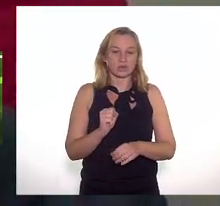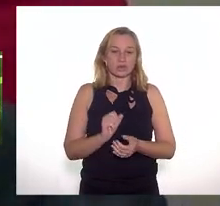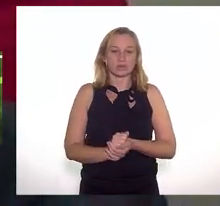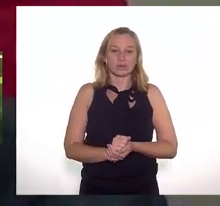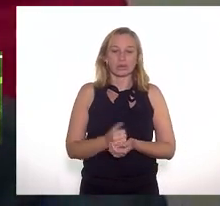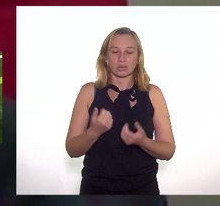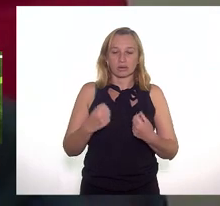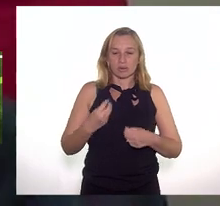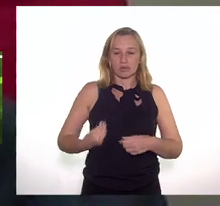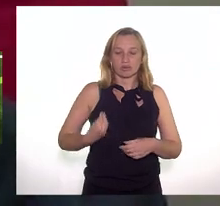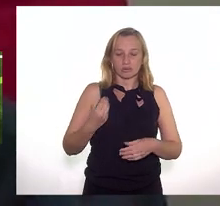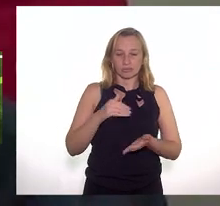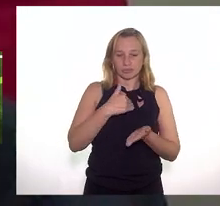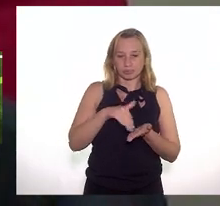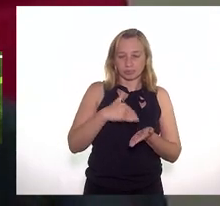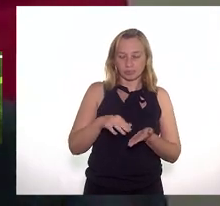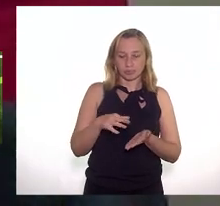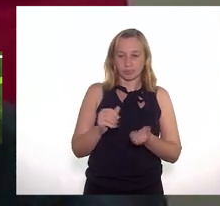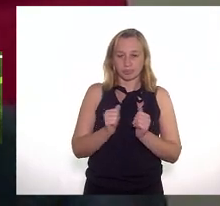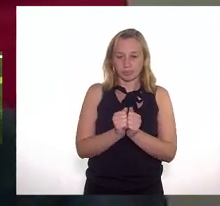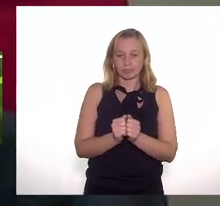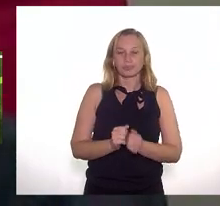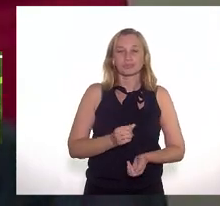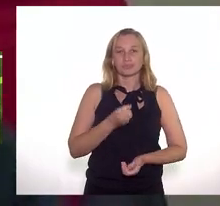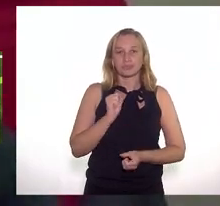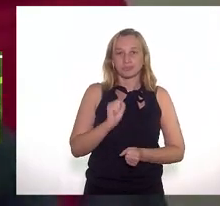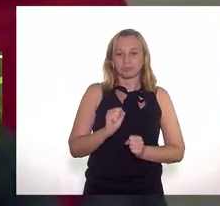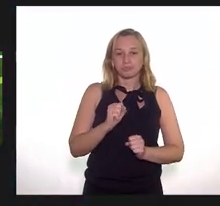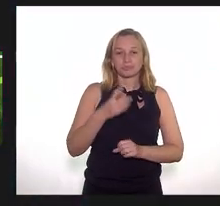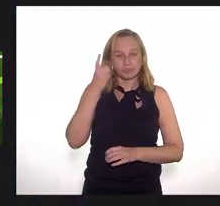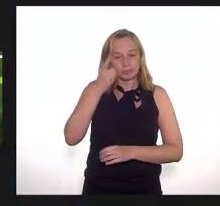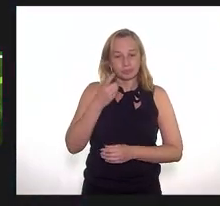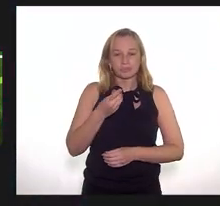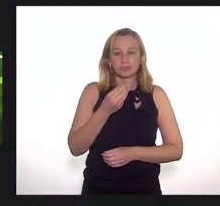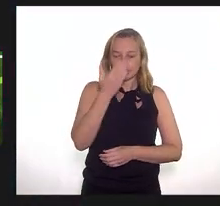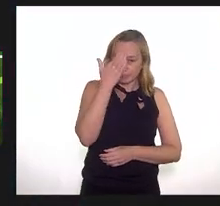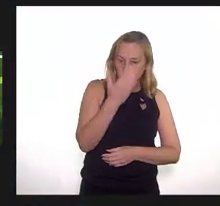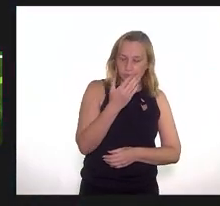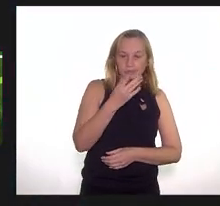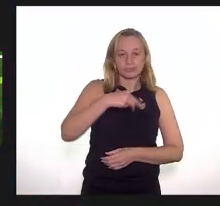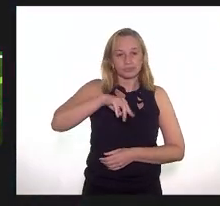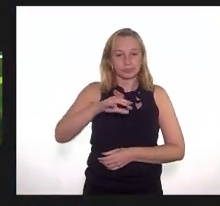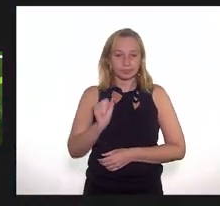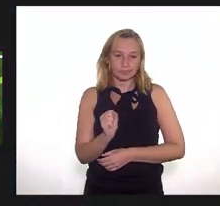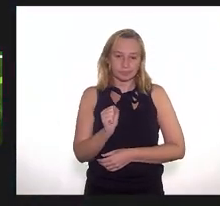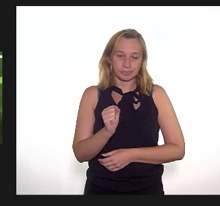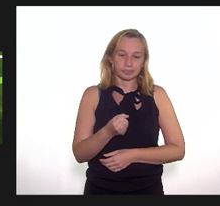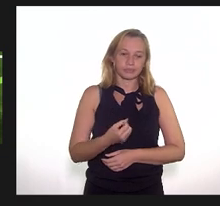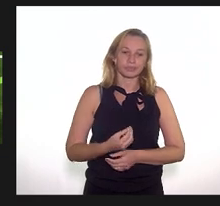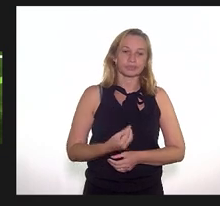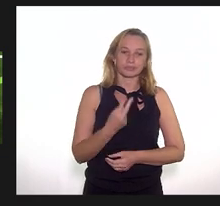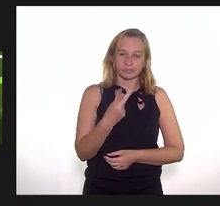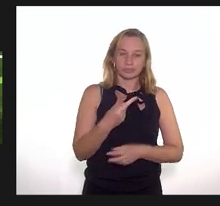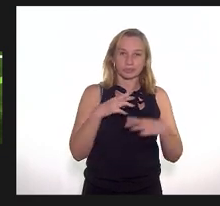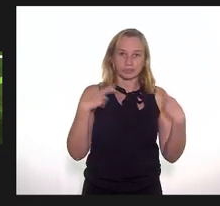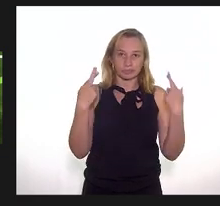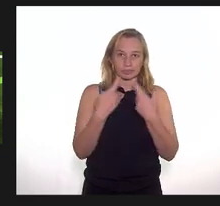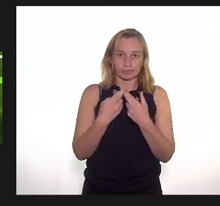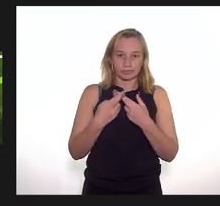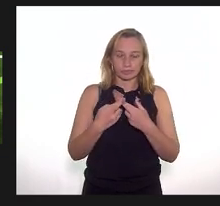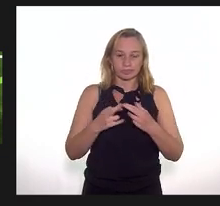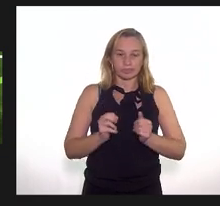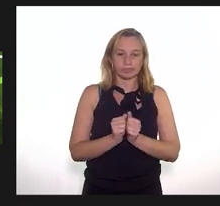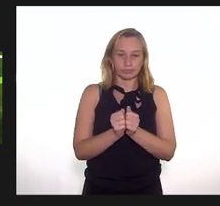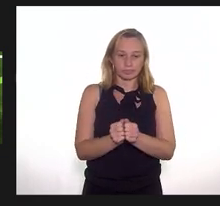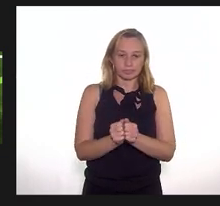secretário. Deputado Rubem Bontempo. Bem, obrigado, Marta. Eu estou aqui em duas audiências